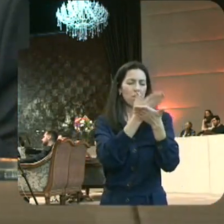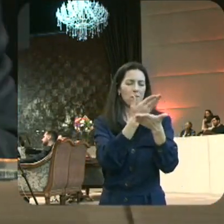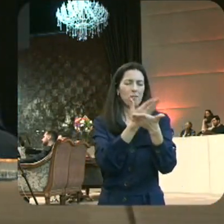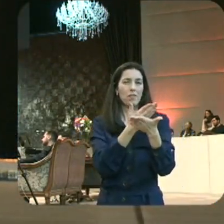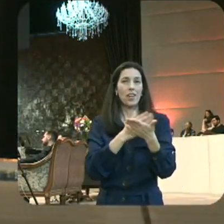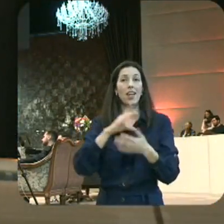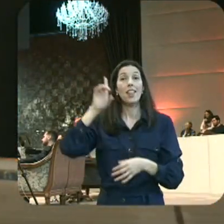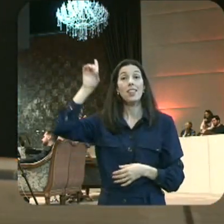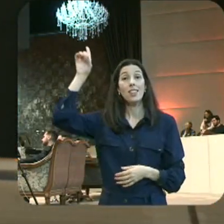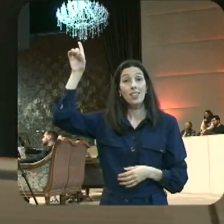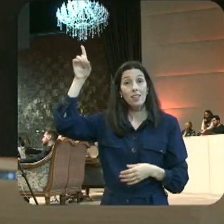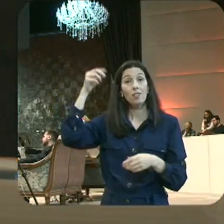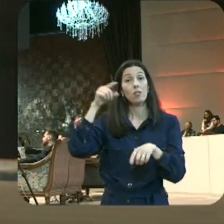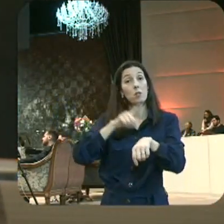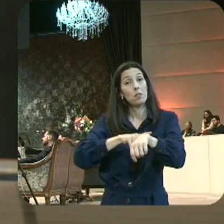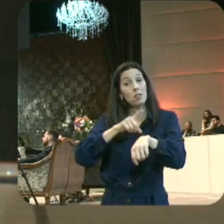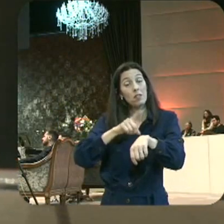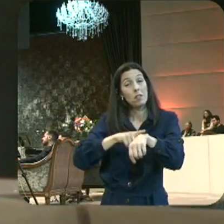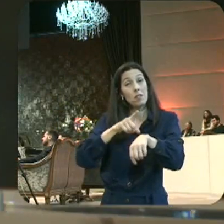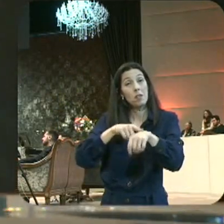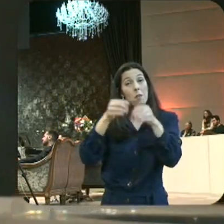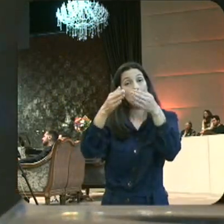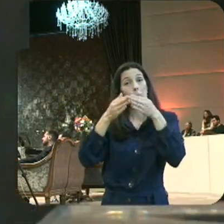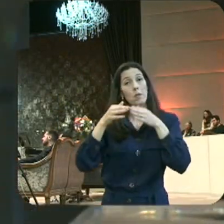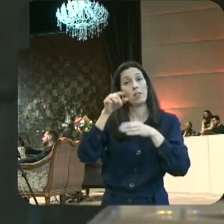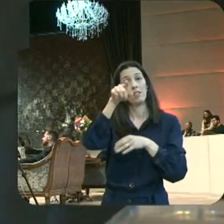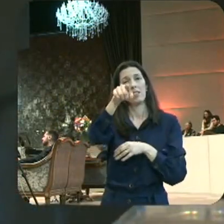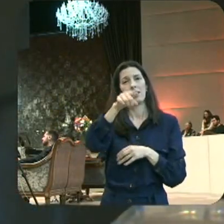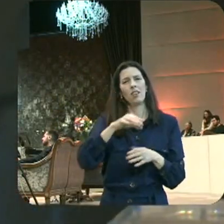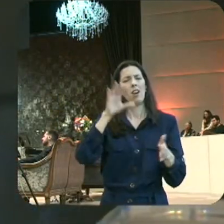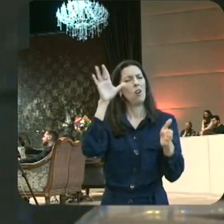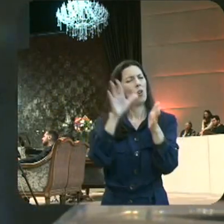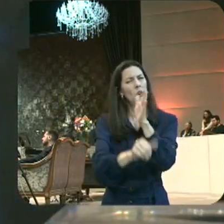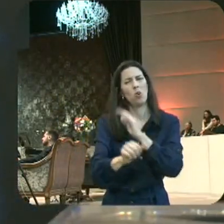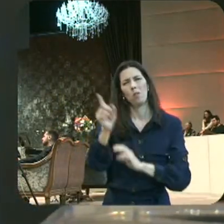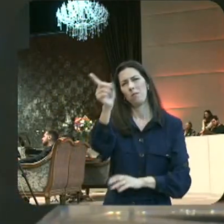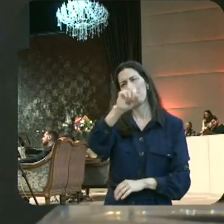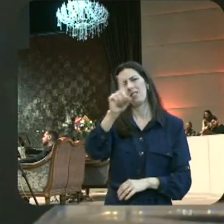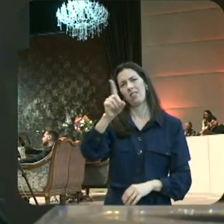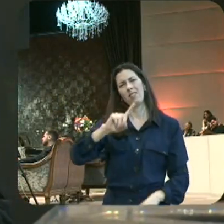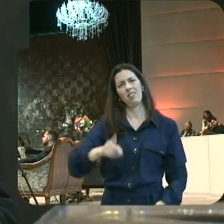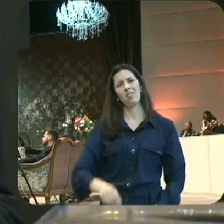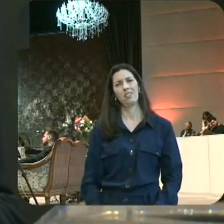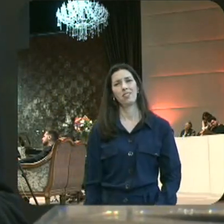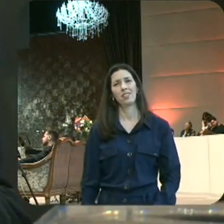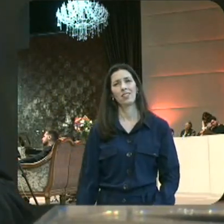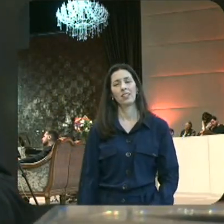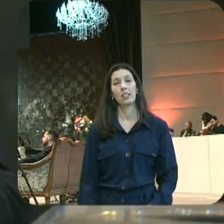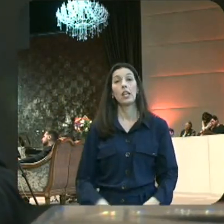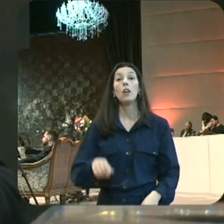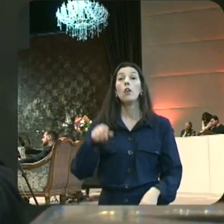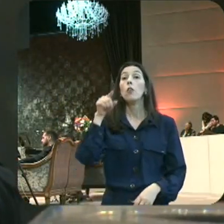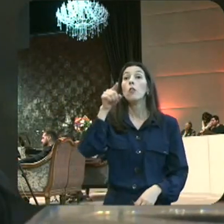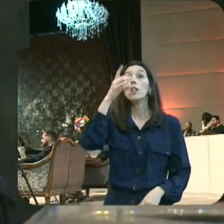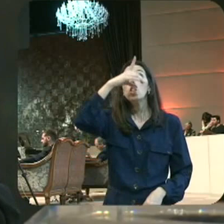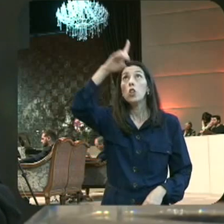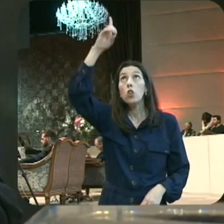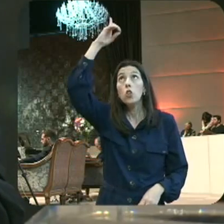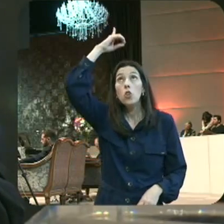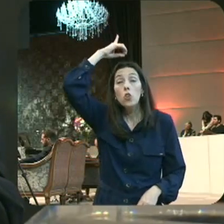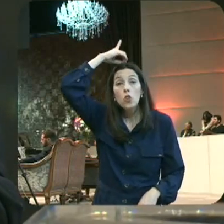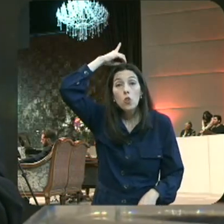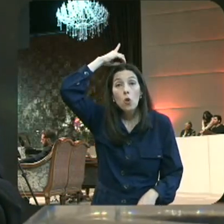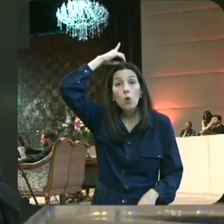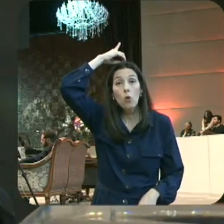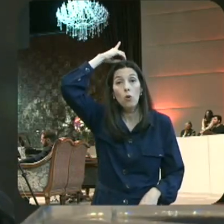não roube a Deus naquilo que Ele deu para você, que são os dons do Espírito. Deixa Ele